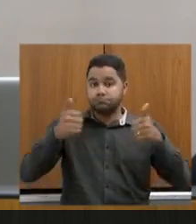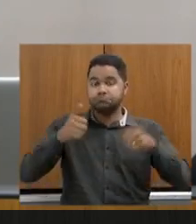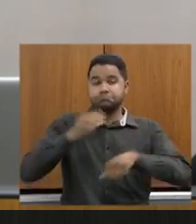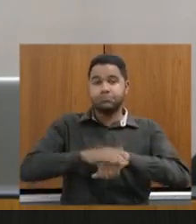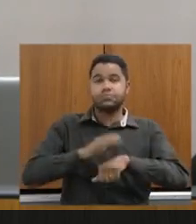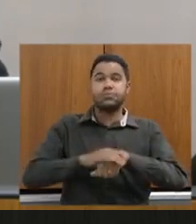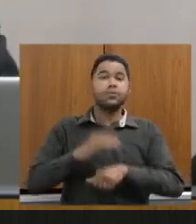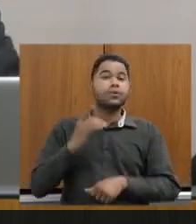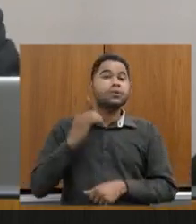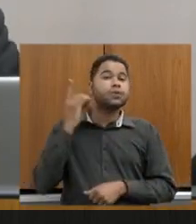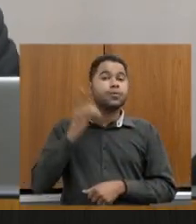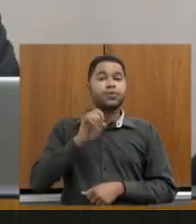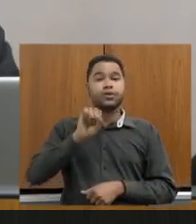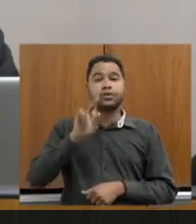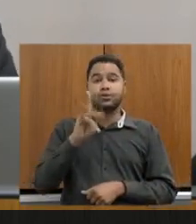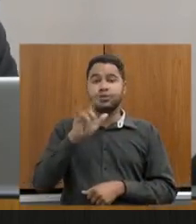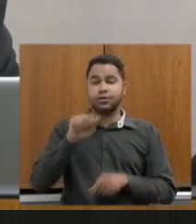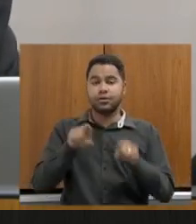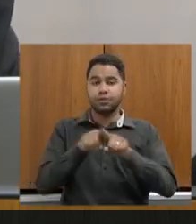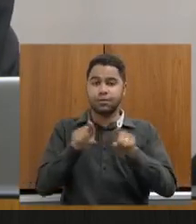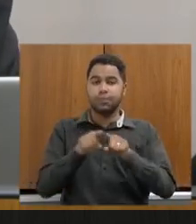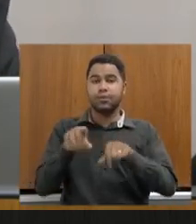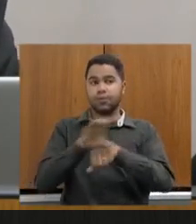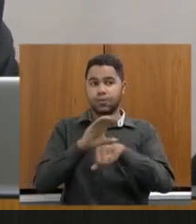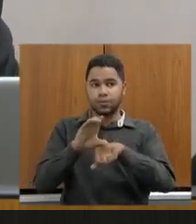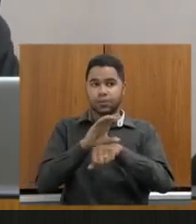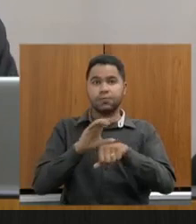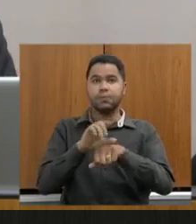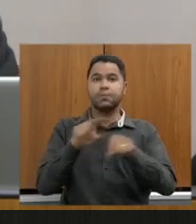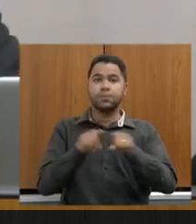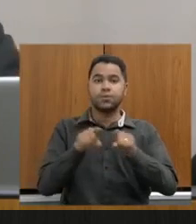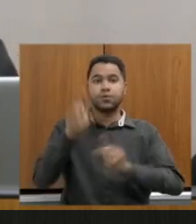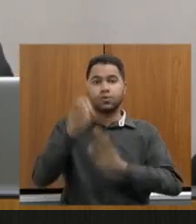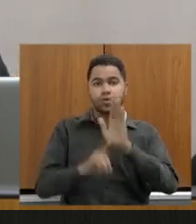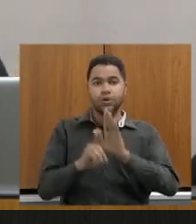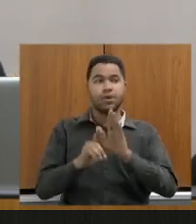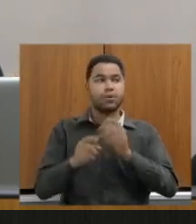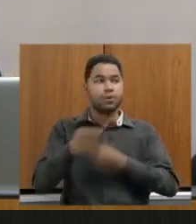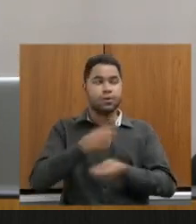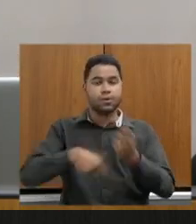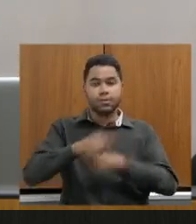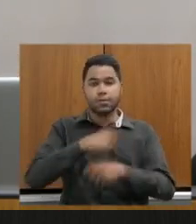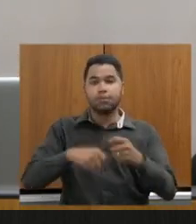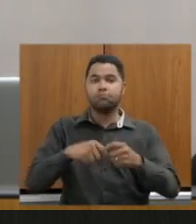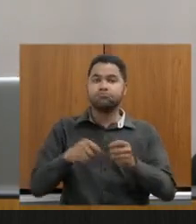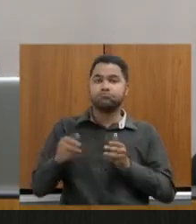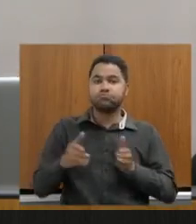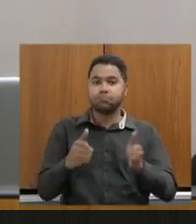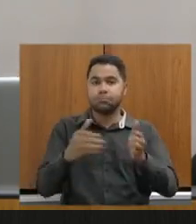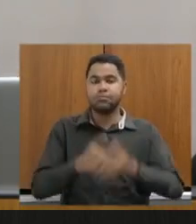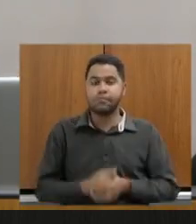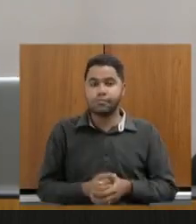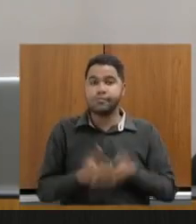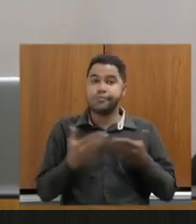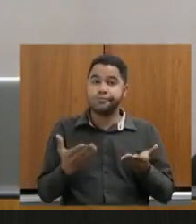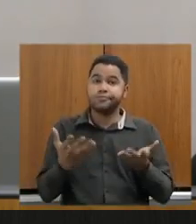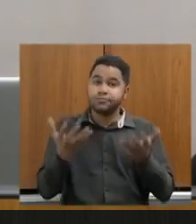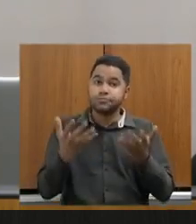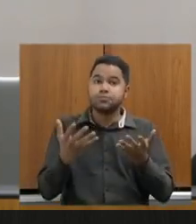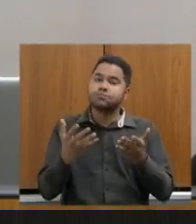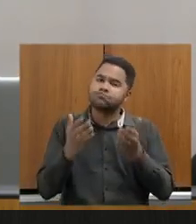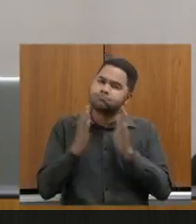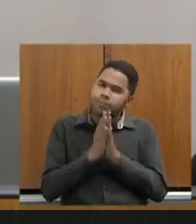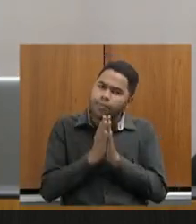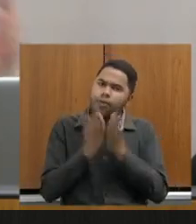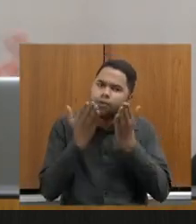pela deputada achei é mas também o direito condicional e do dia demonstrativo que regia essa matéria Então eu queria fazer